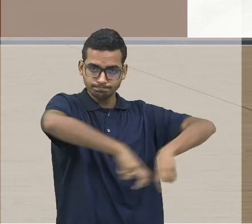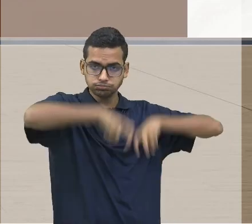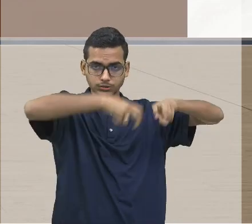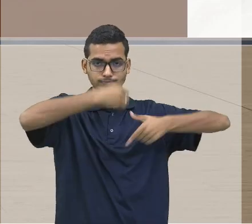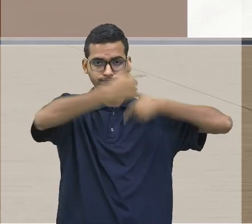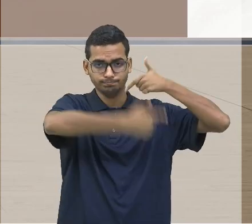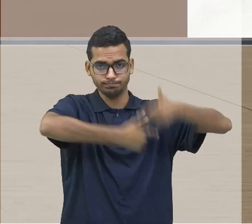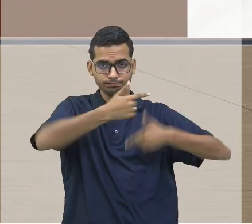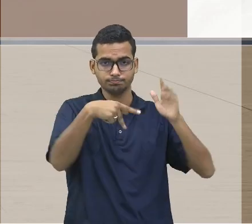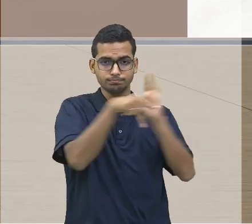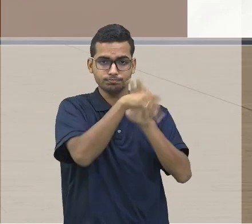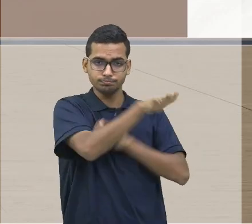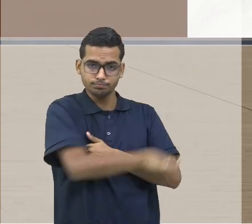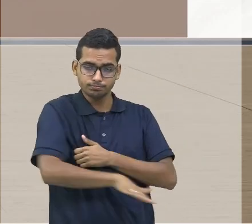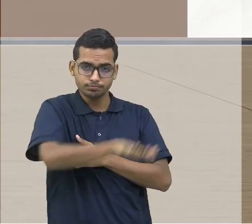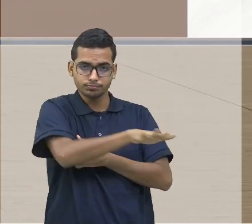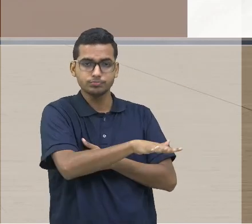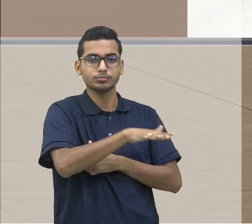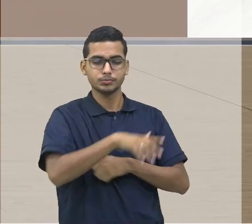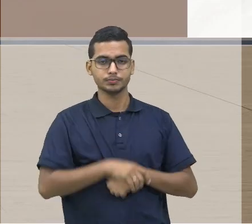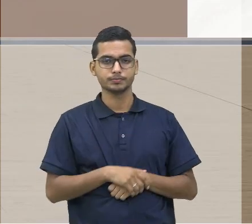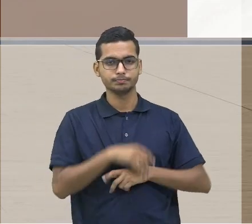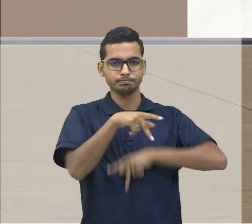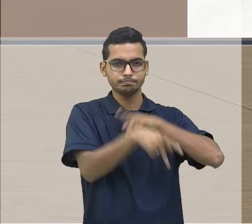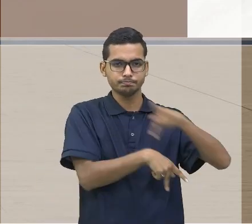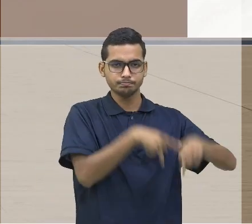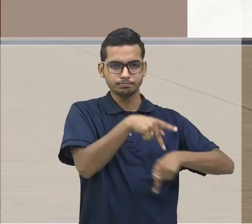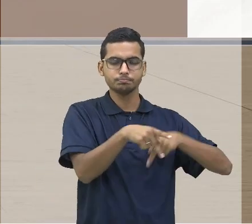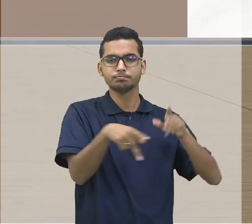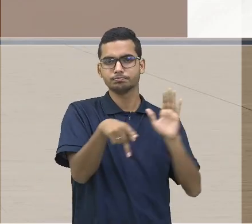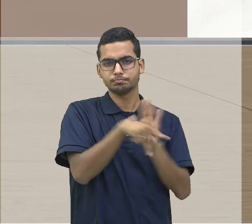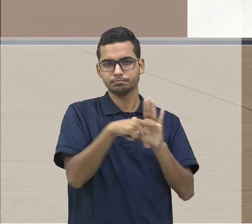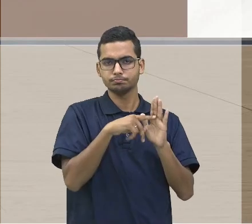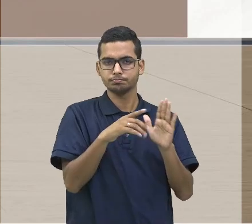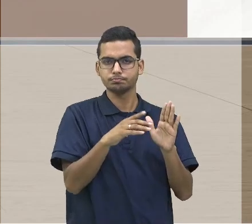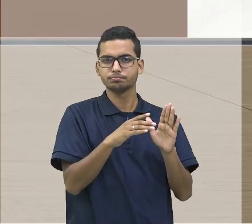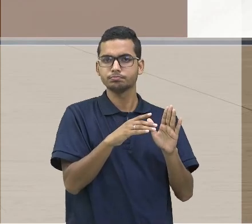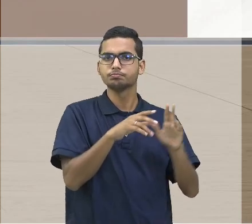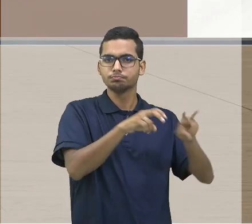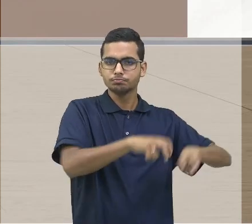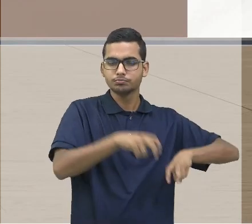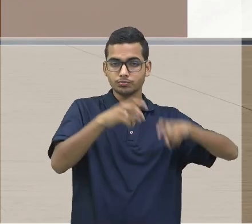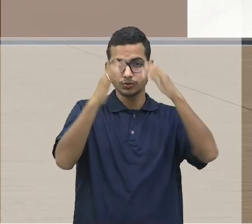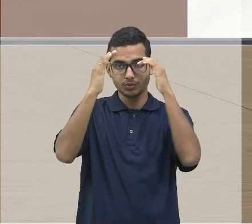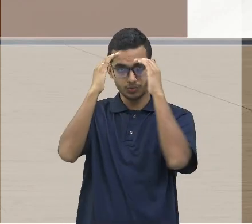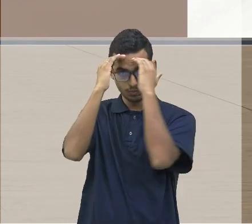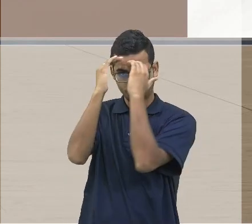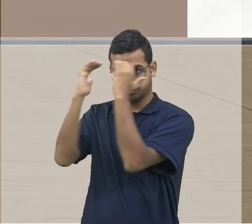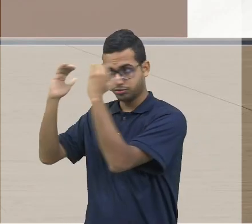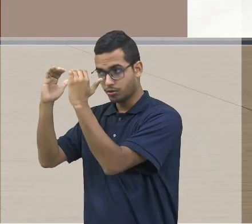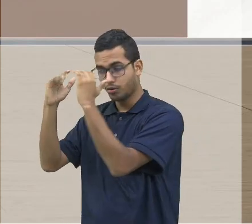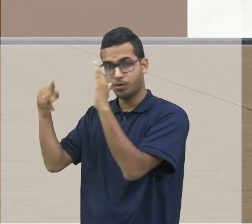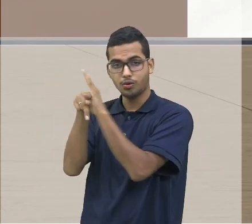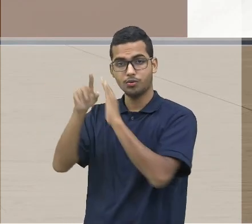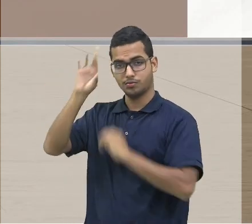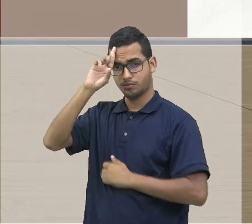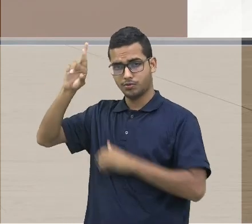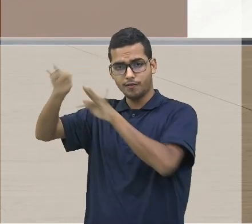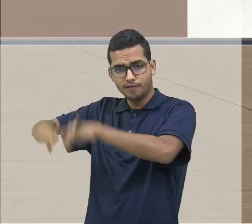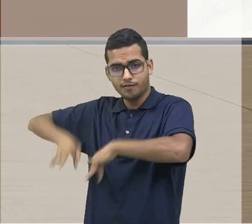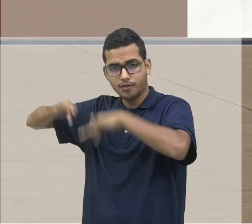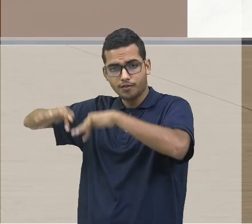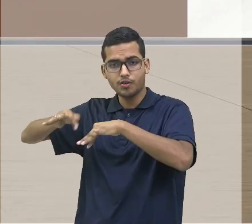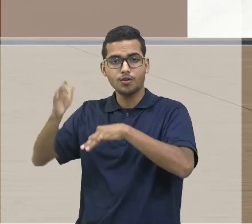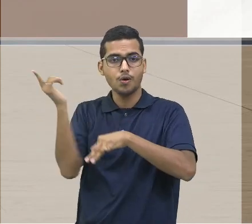pessoas que trabalham diretamente na terra, também chamados de servos, trabalhavam nas terras do senhor feudal em troca de